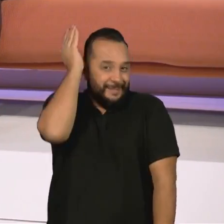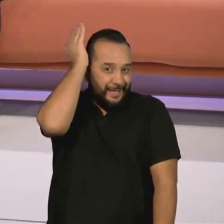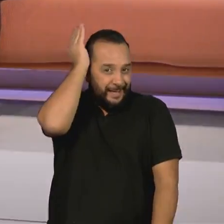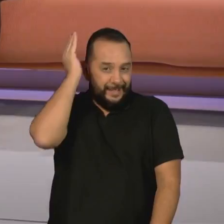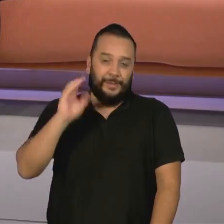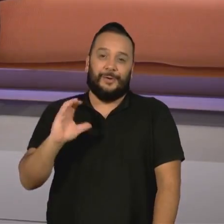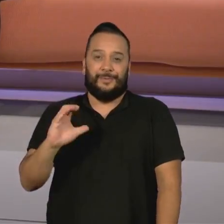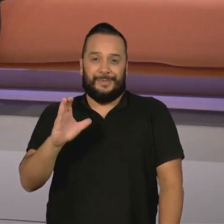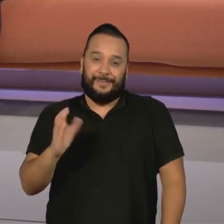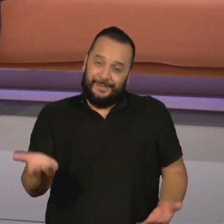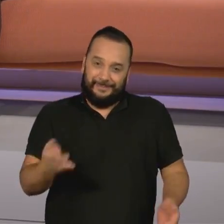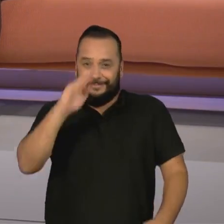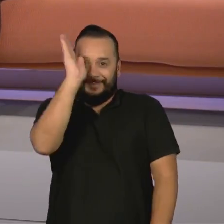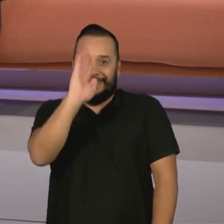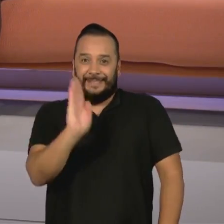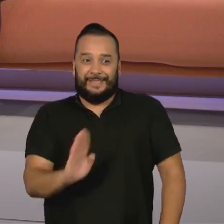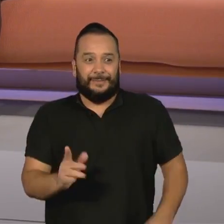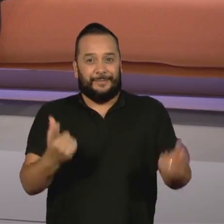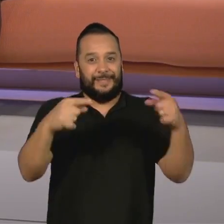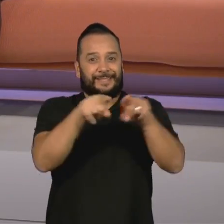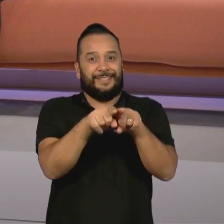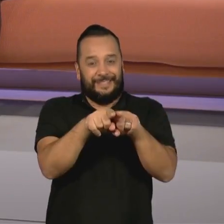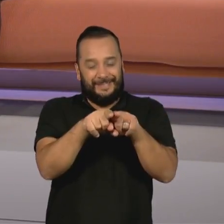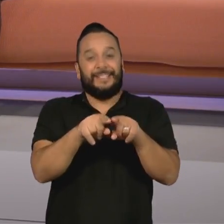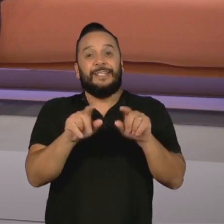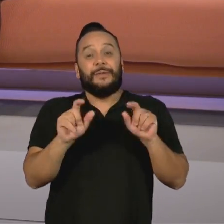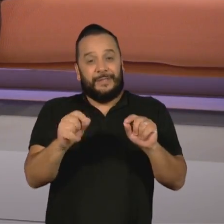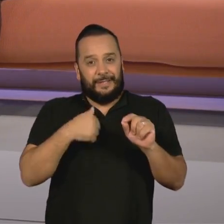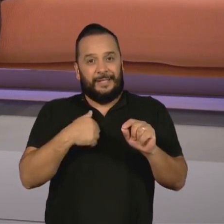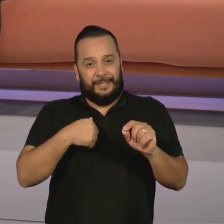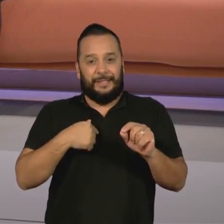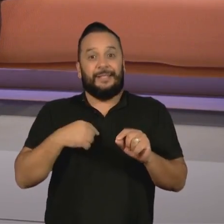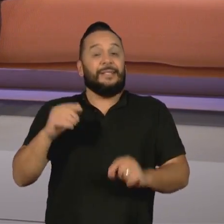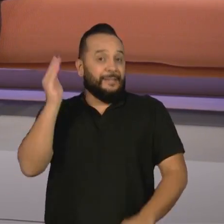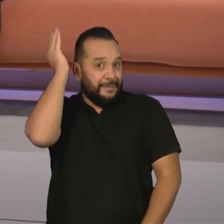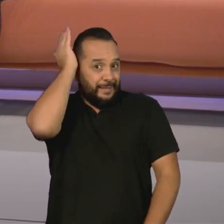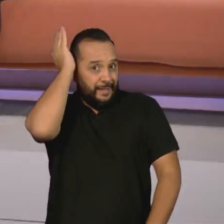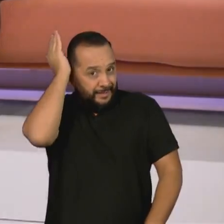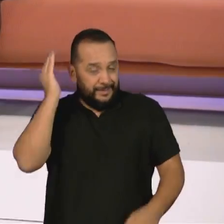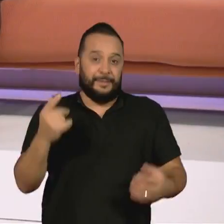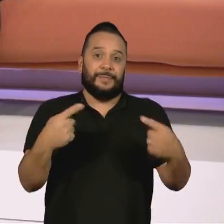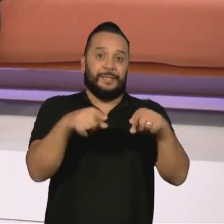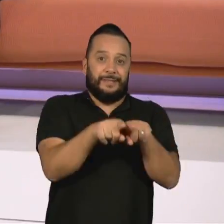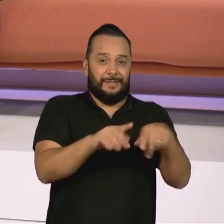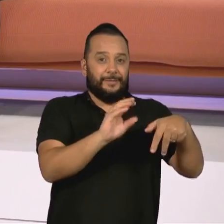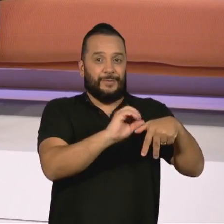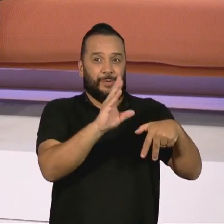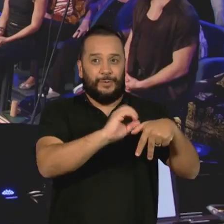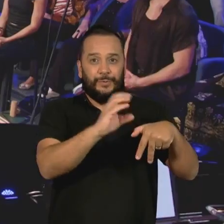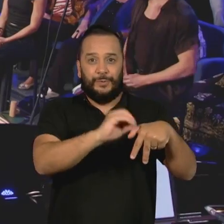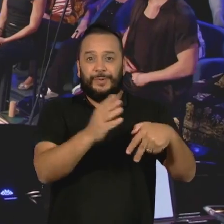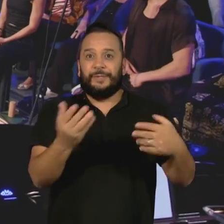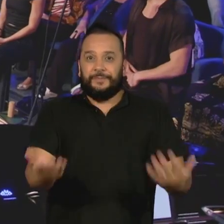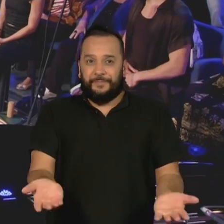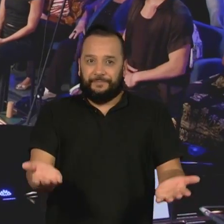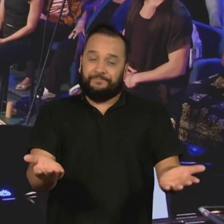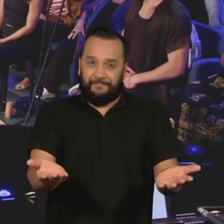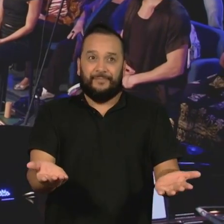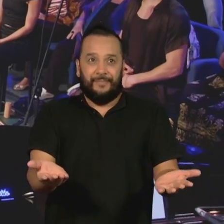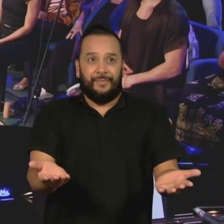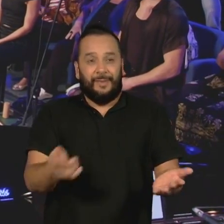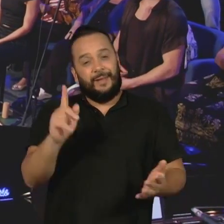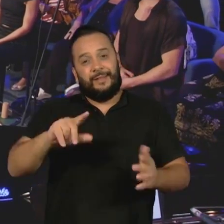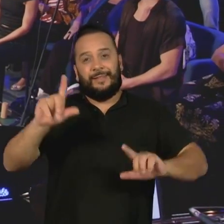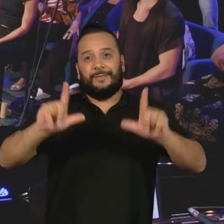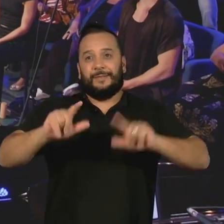pela TV Cultura, nessa parceria tão bonita, tão tocante, né, do Sesc Rio de Janeiro com a TV Cultura. E é o programa da